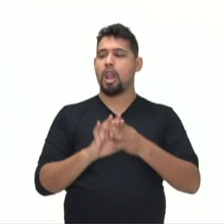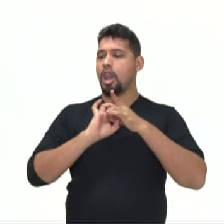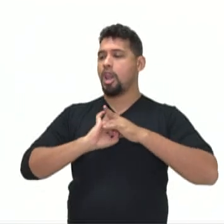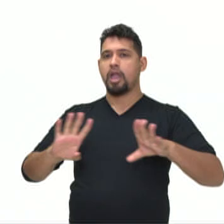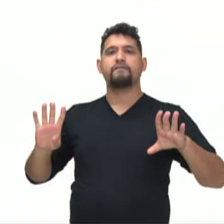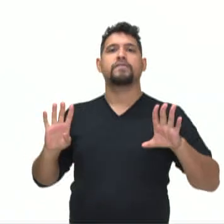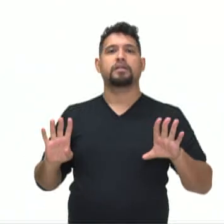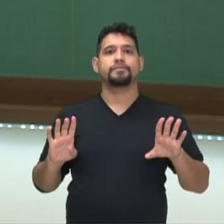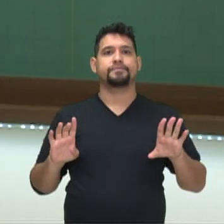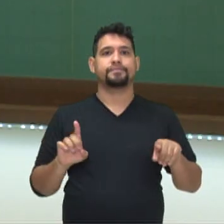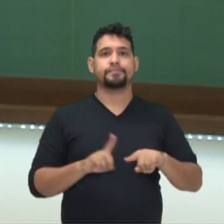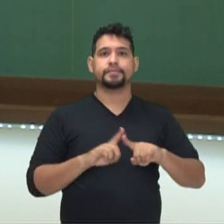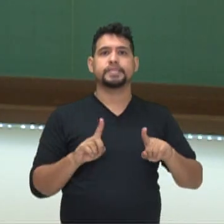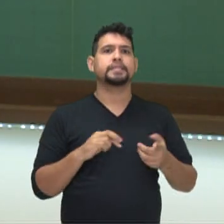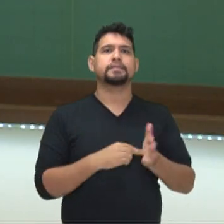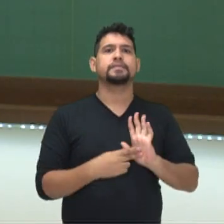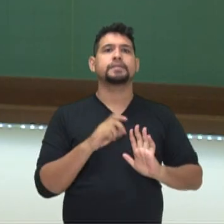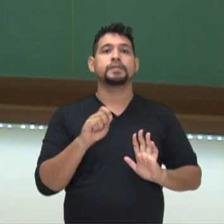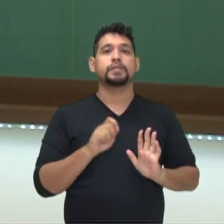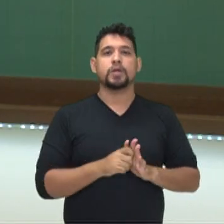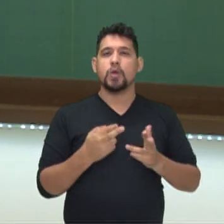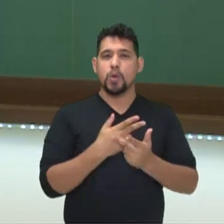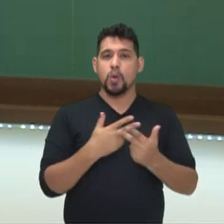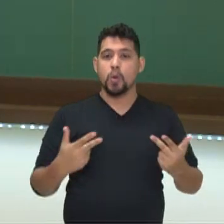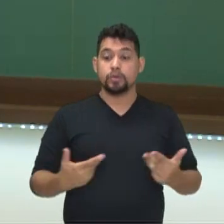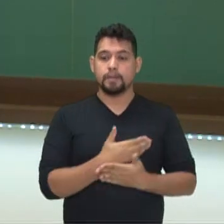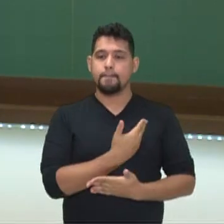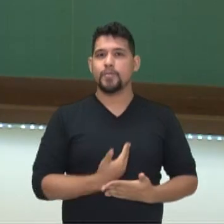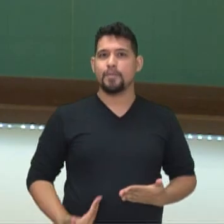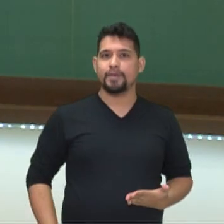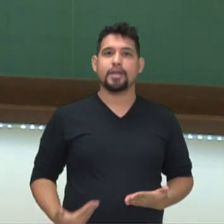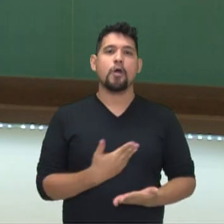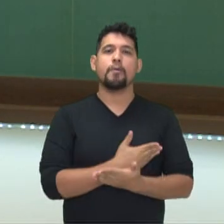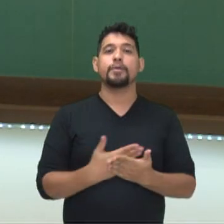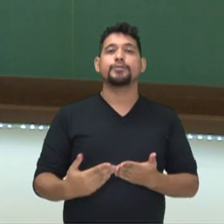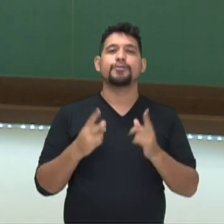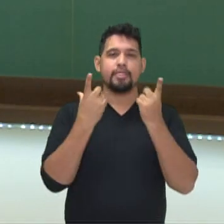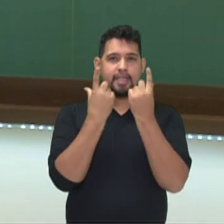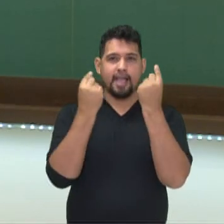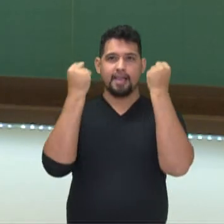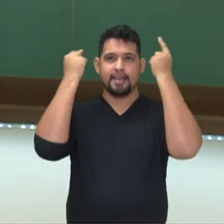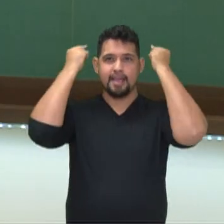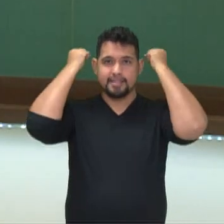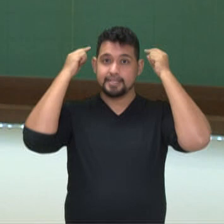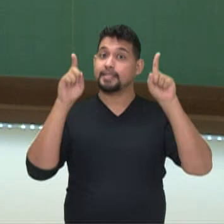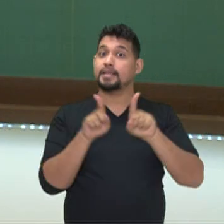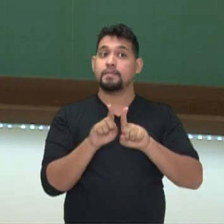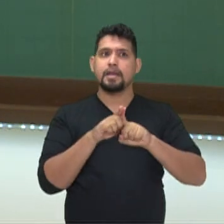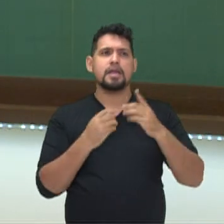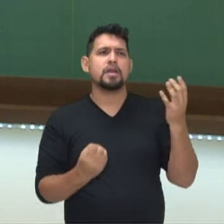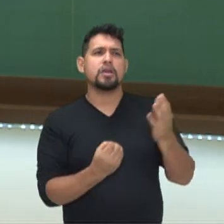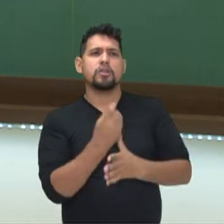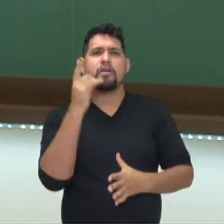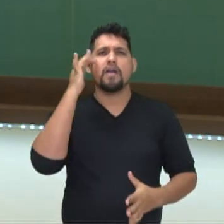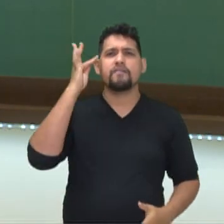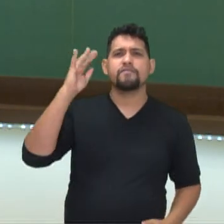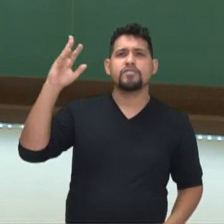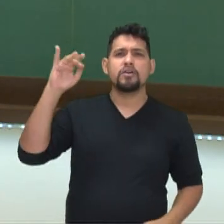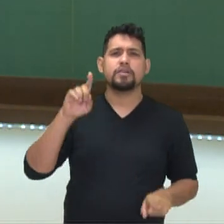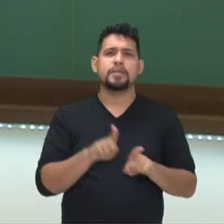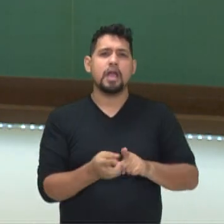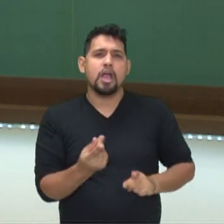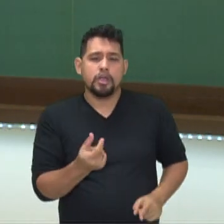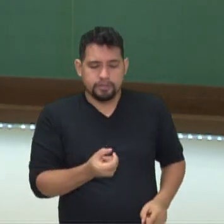da República. República, coisa pública. Isso surgiu na Grécia. Os gregos, além de inventarem a filosofia, a moeda,